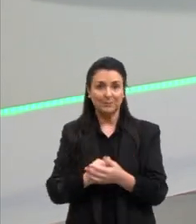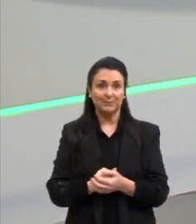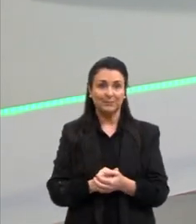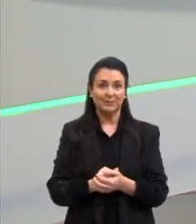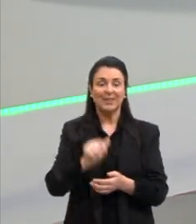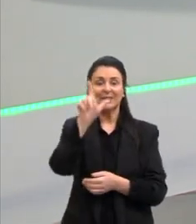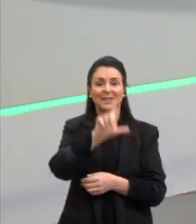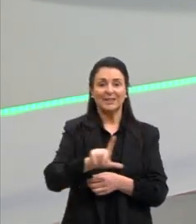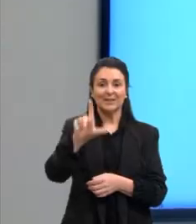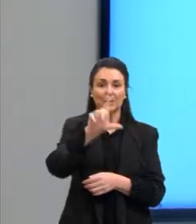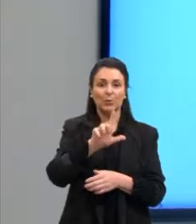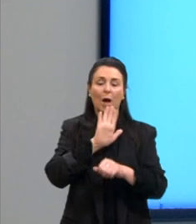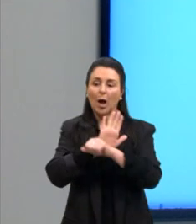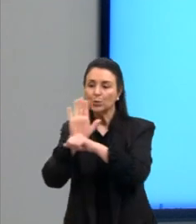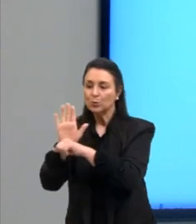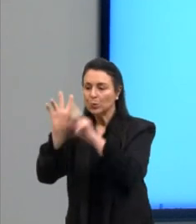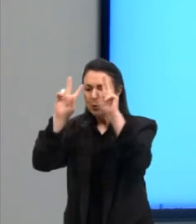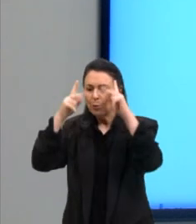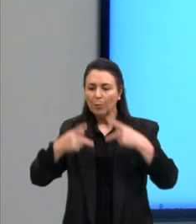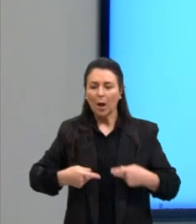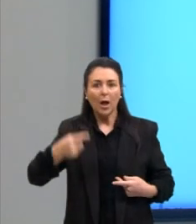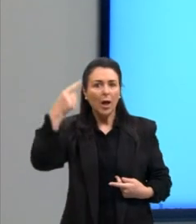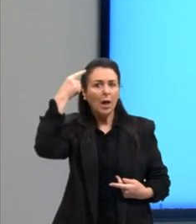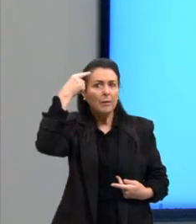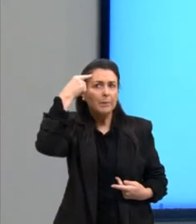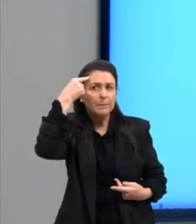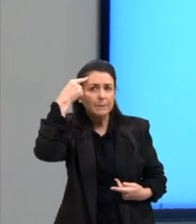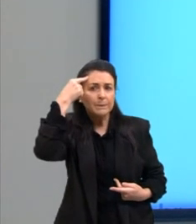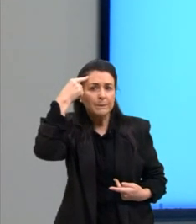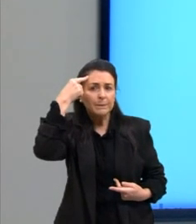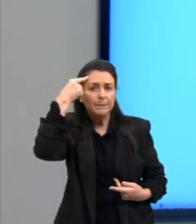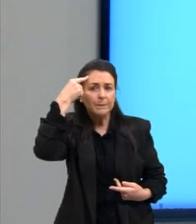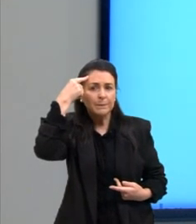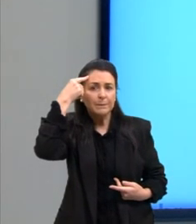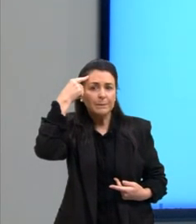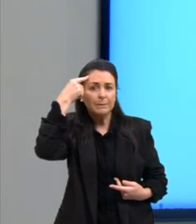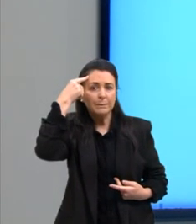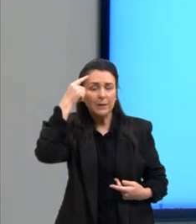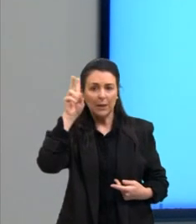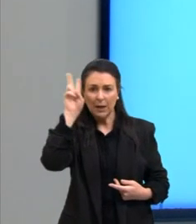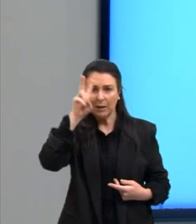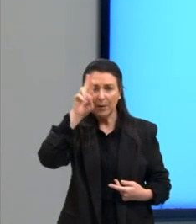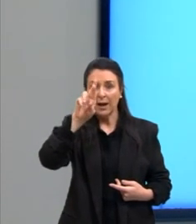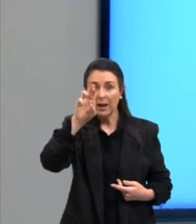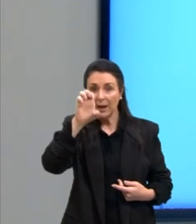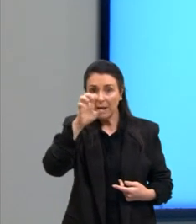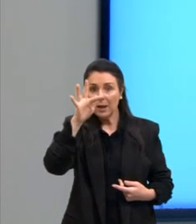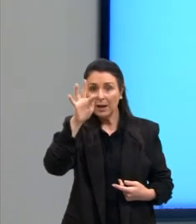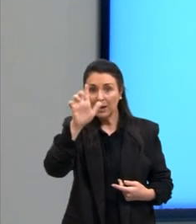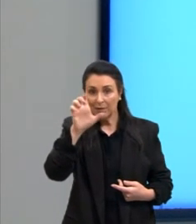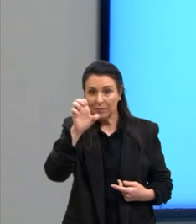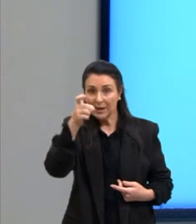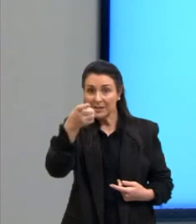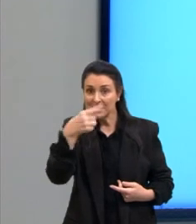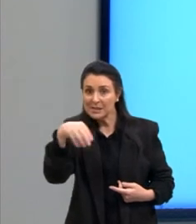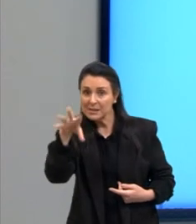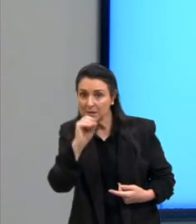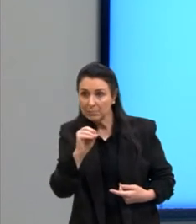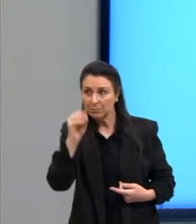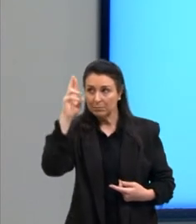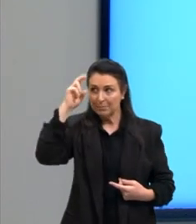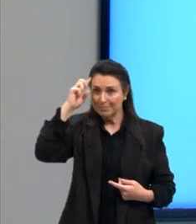bem a literatura então ajuda o ser humano a refletir Olha o que eu falei lá no início sobre reflexão literatura é